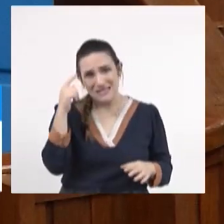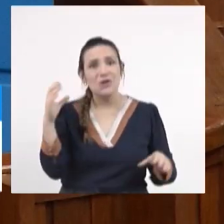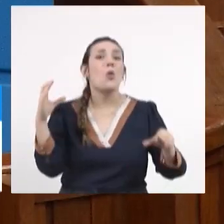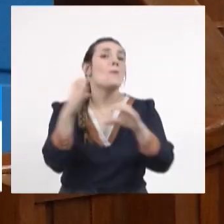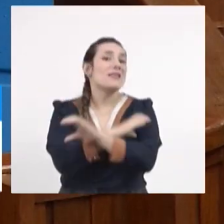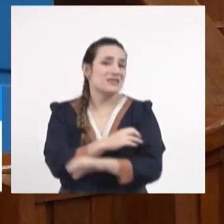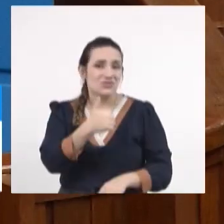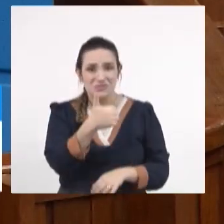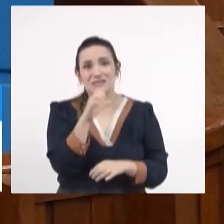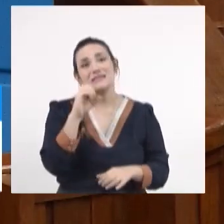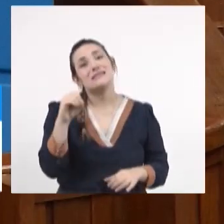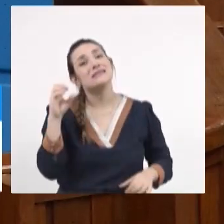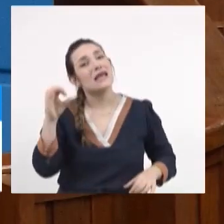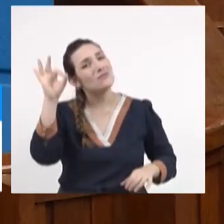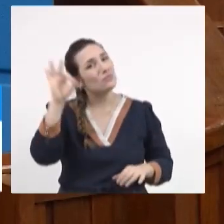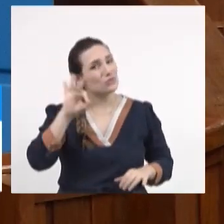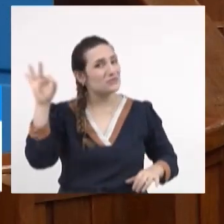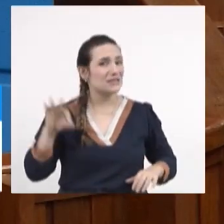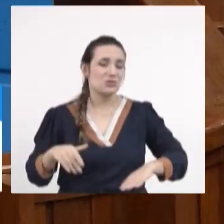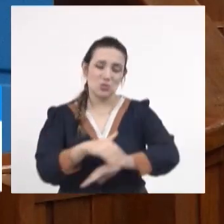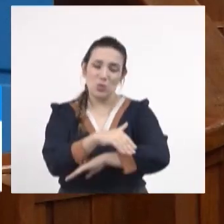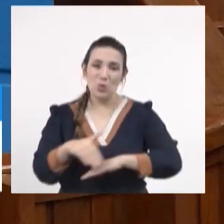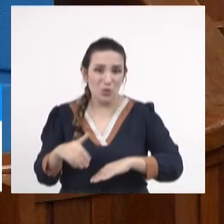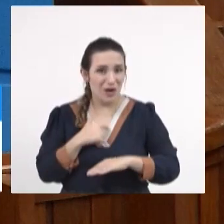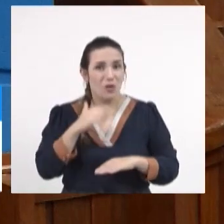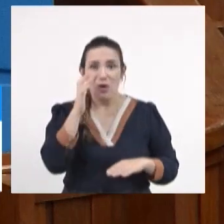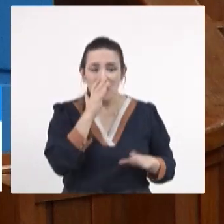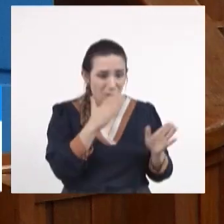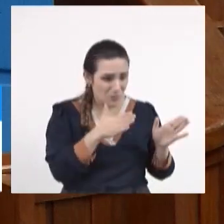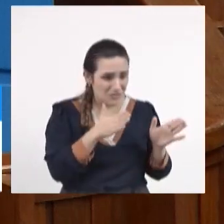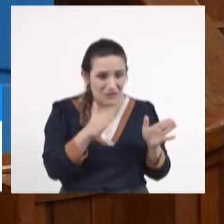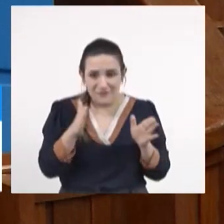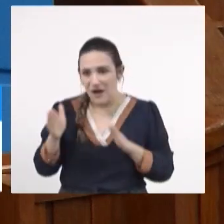do MS, esse número com certeza seria muito maior.